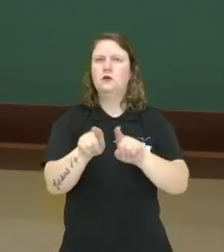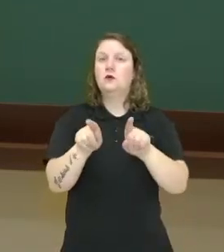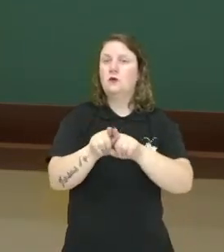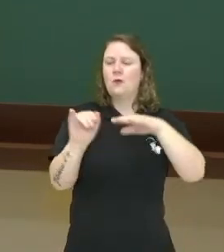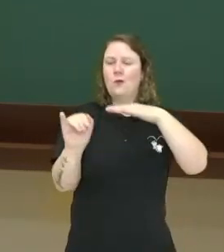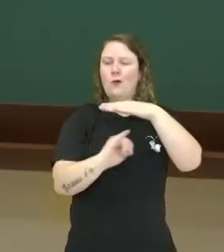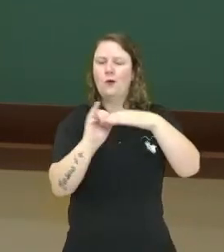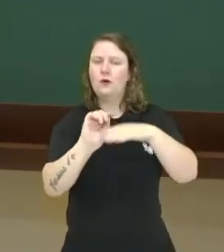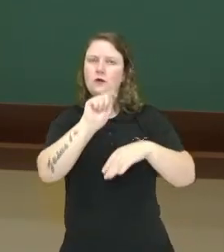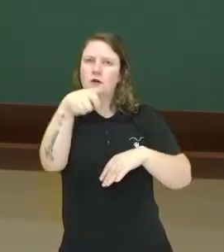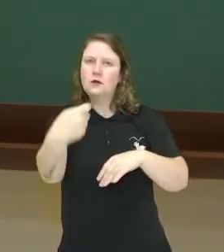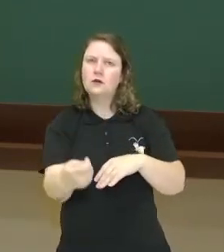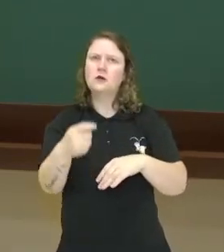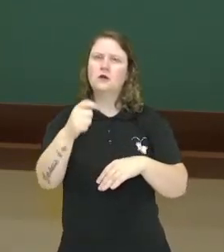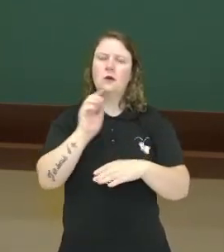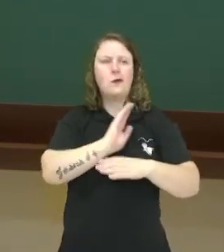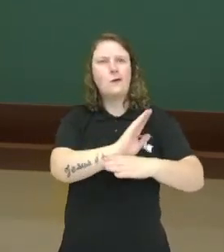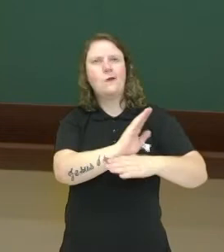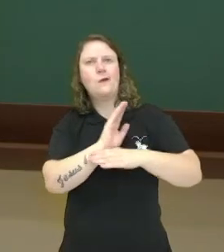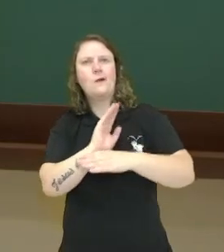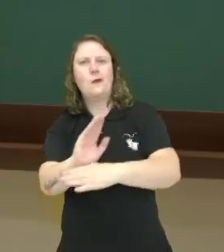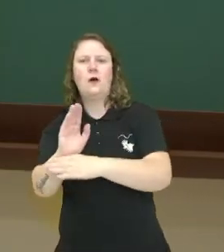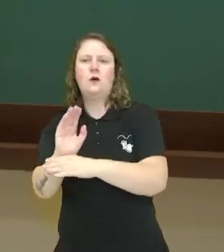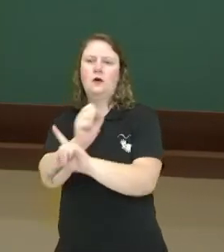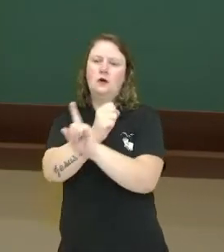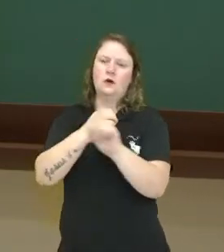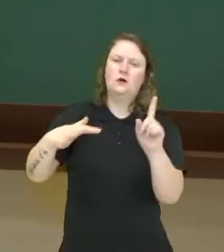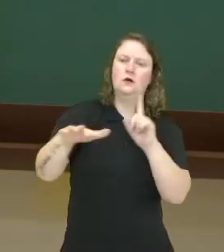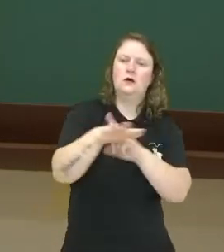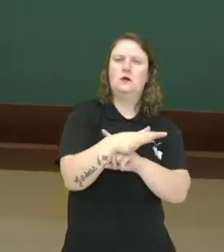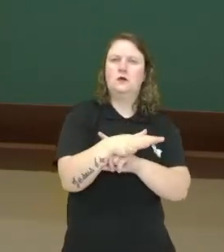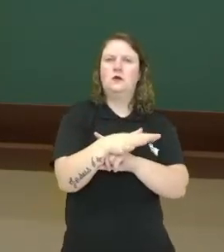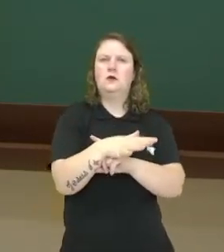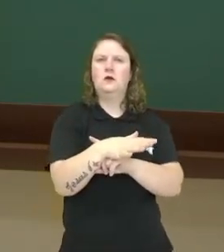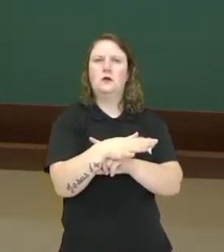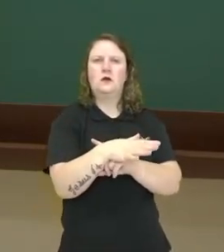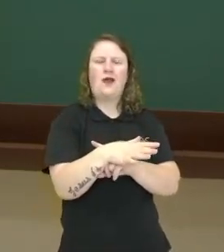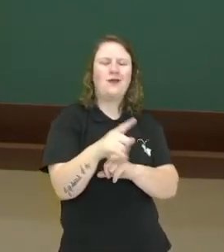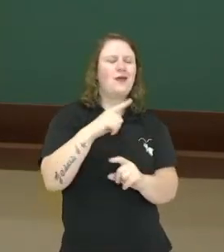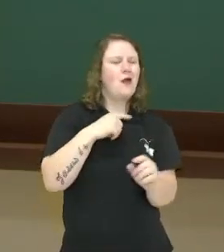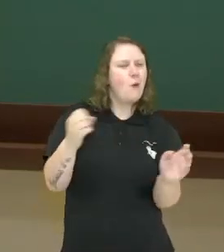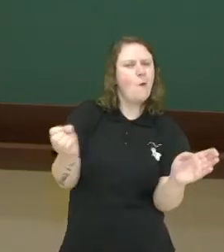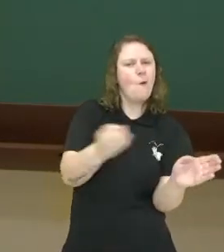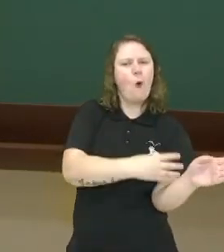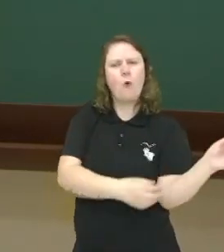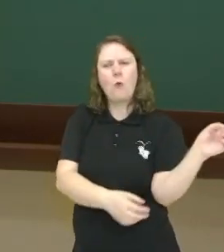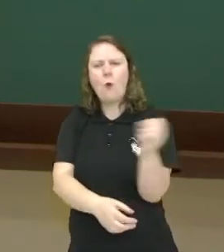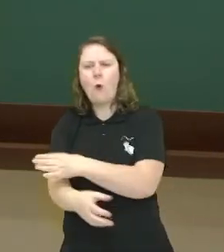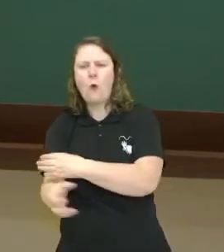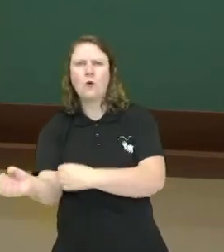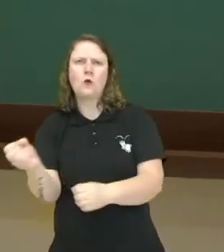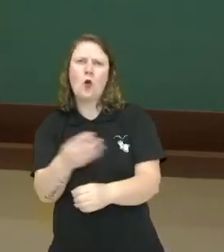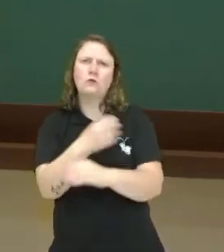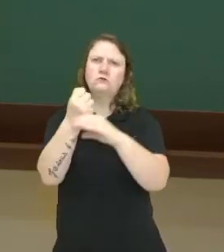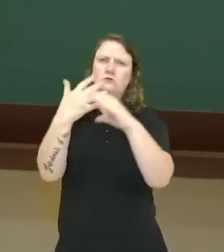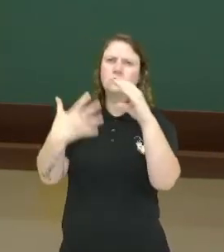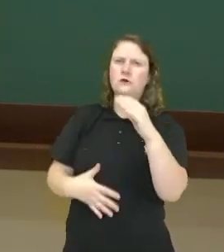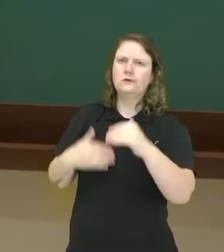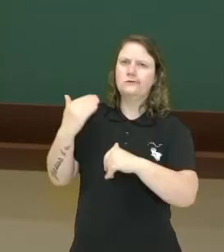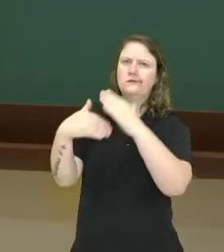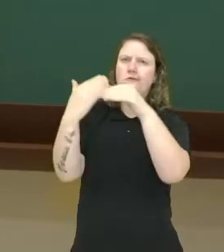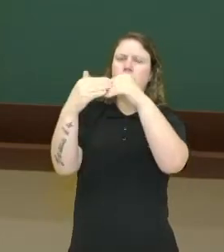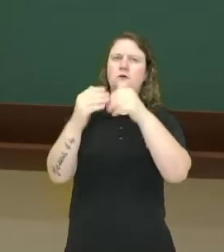uma sociedade que ganha novos elementos, que ganha novas características de desenvolvimento, né?